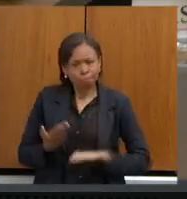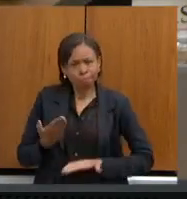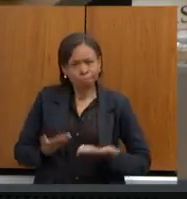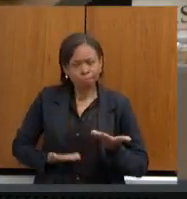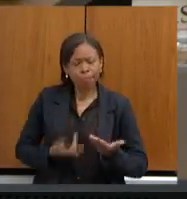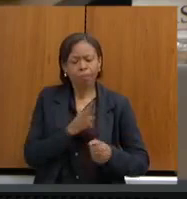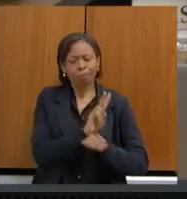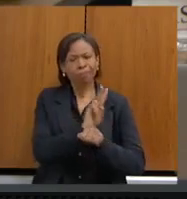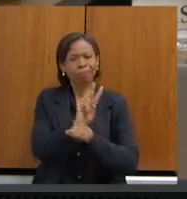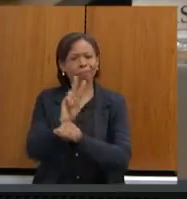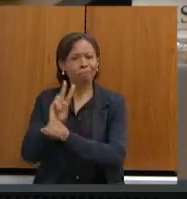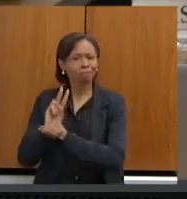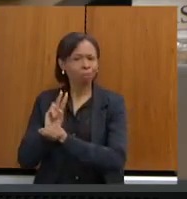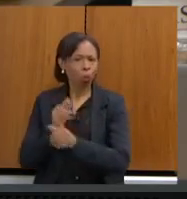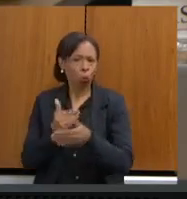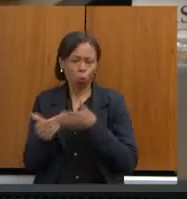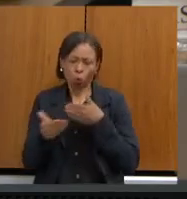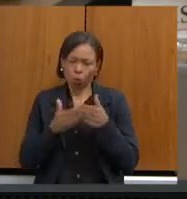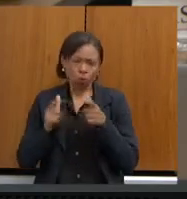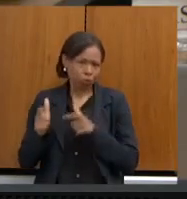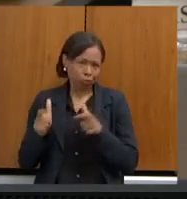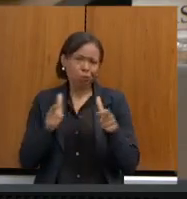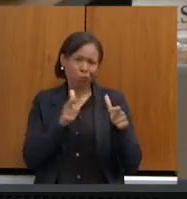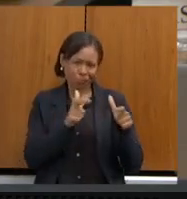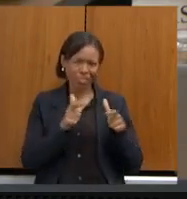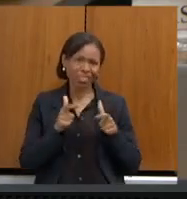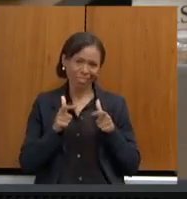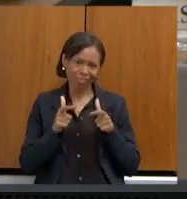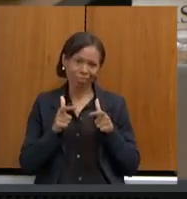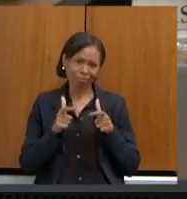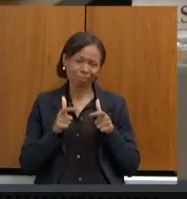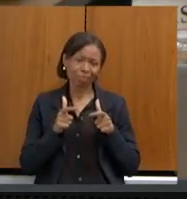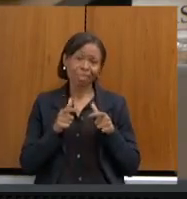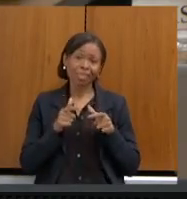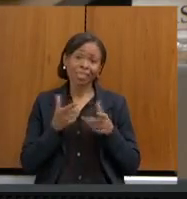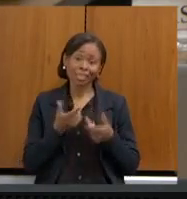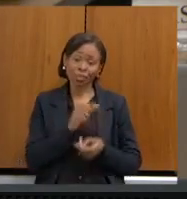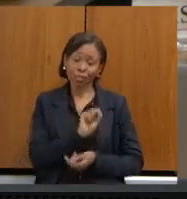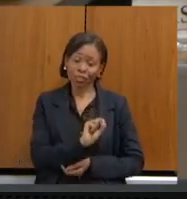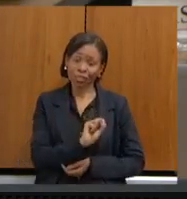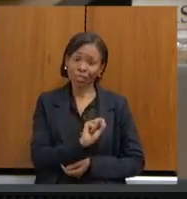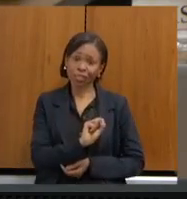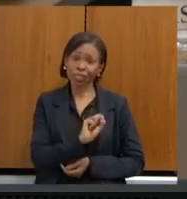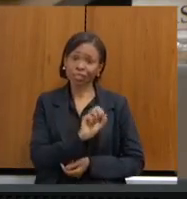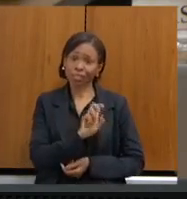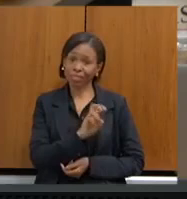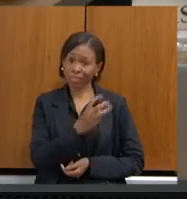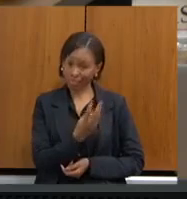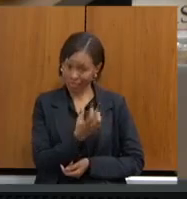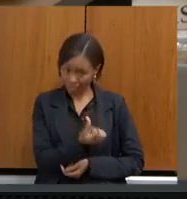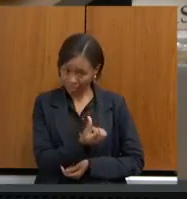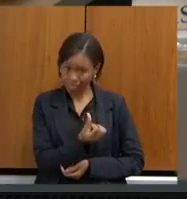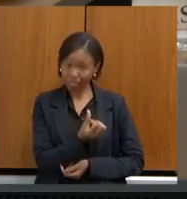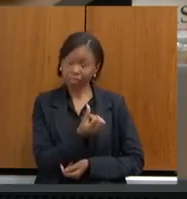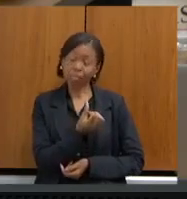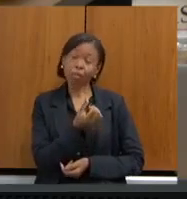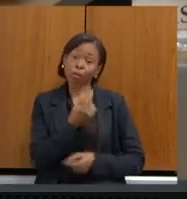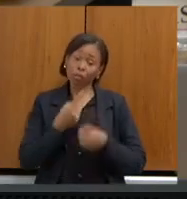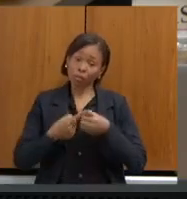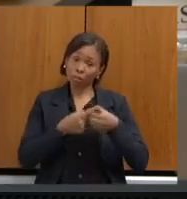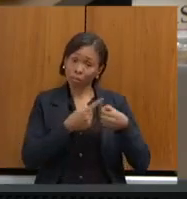municípios como diz o deputado Dalmo Ribeiro e mais 152 distritos né